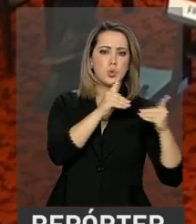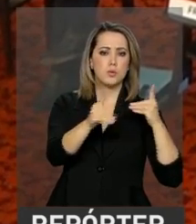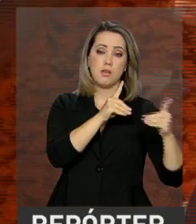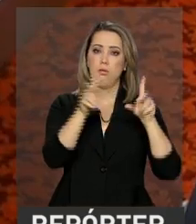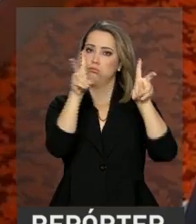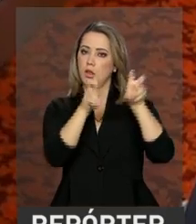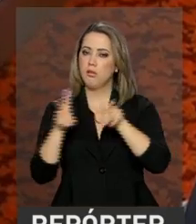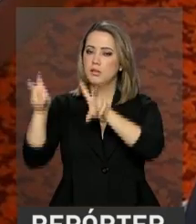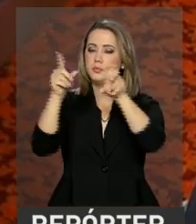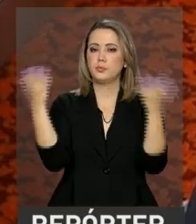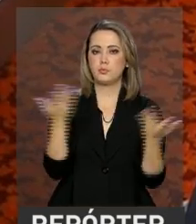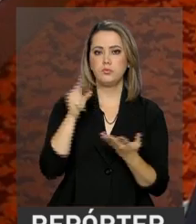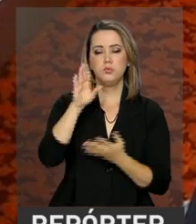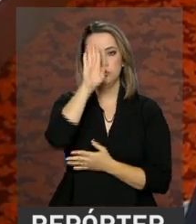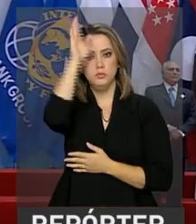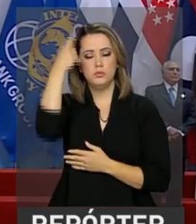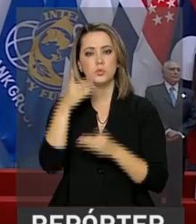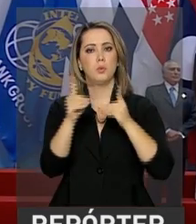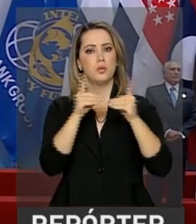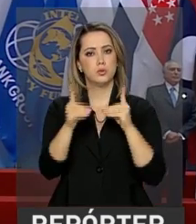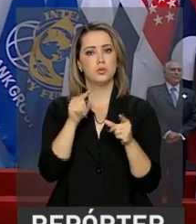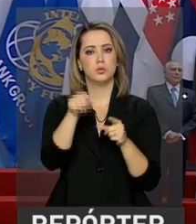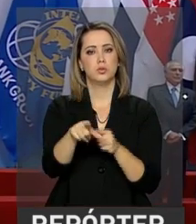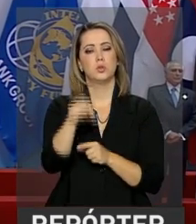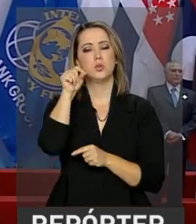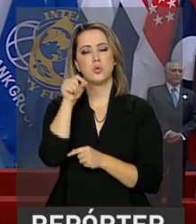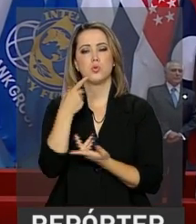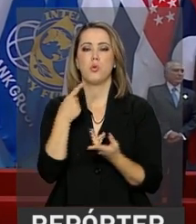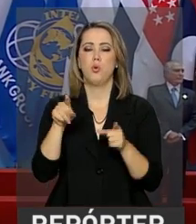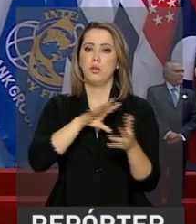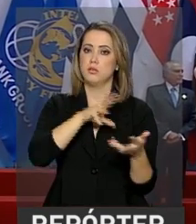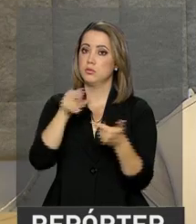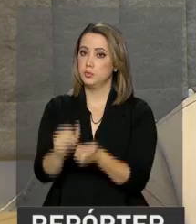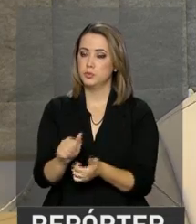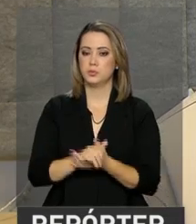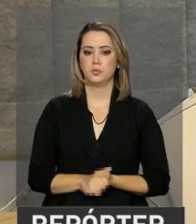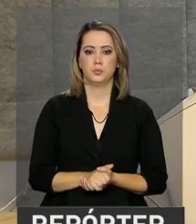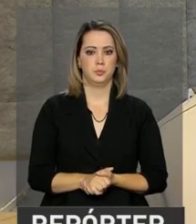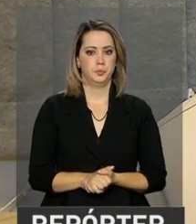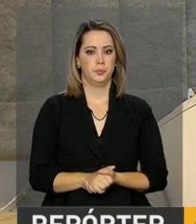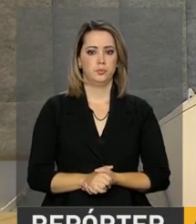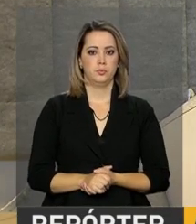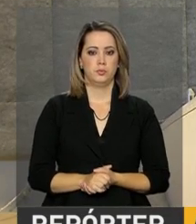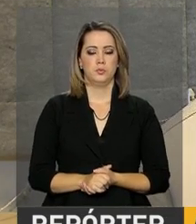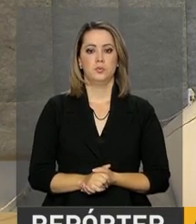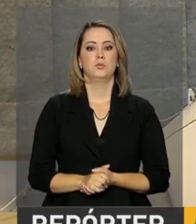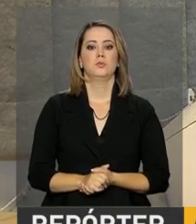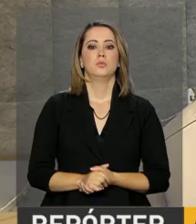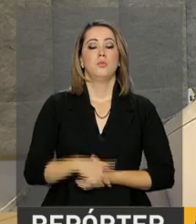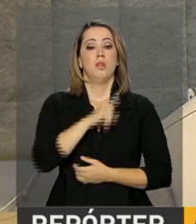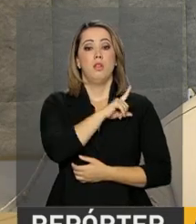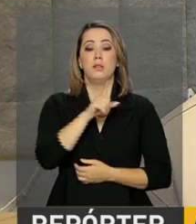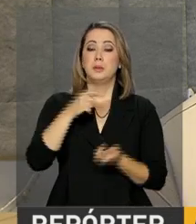considerado um dos principais espaços de discussão e tomada de decisões do mundo há uma demanda por